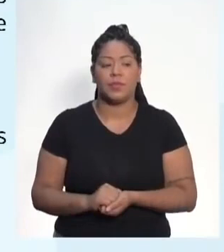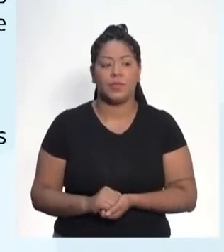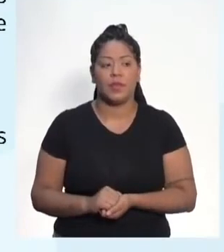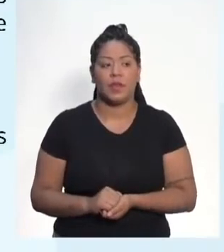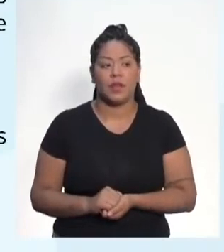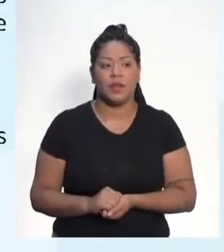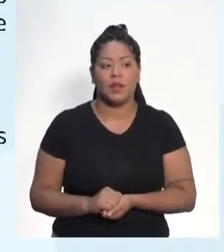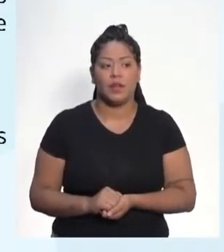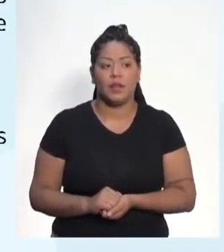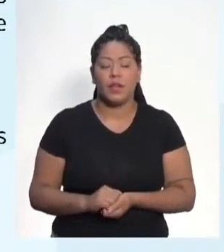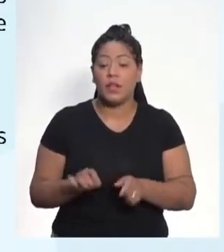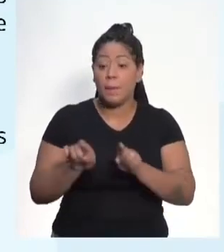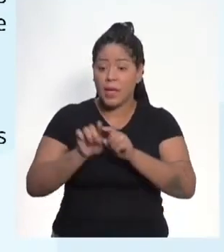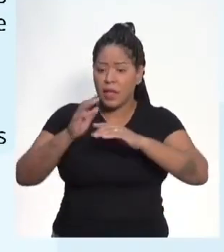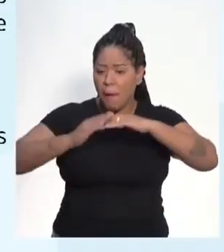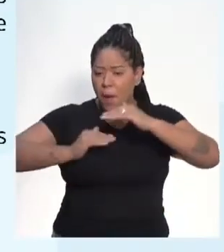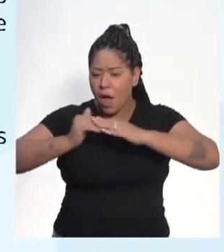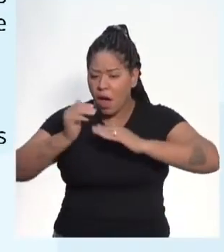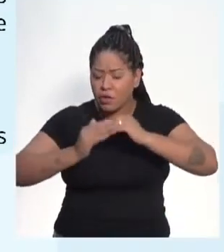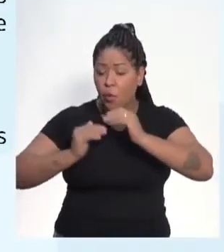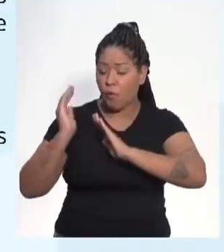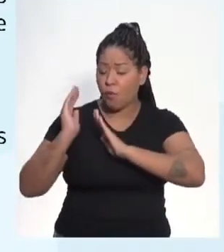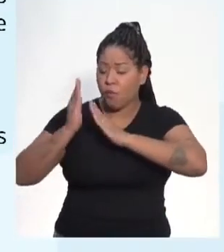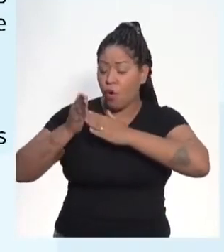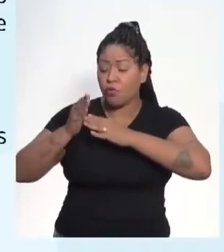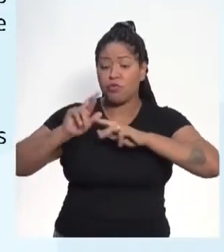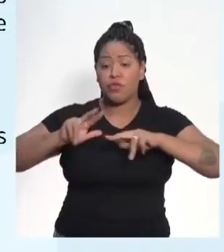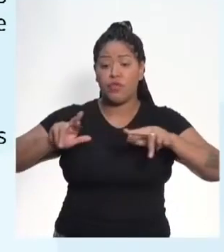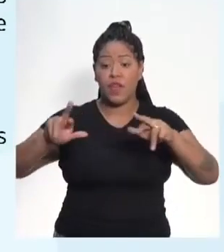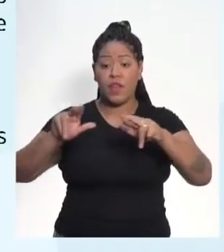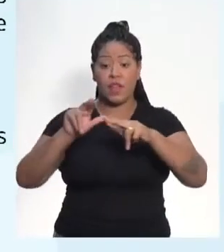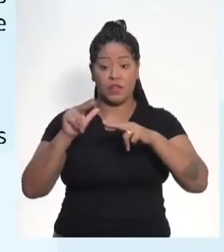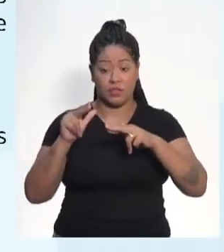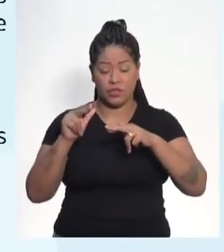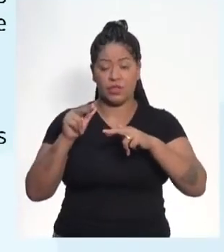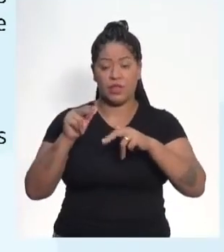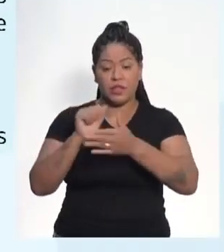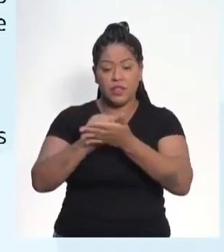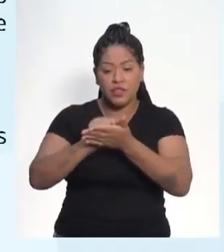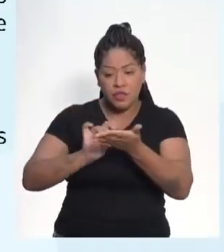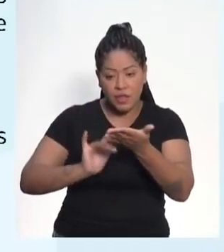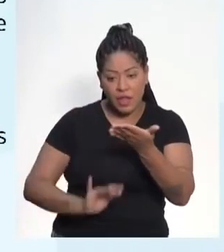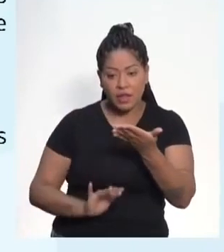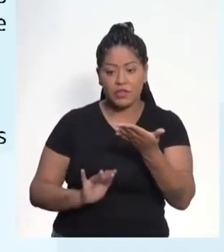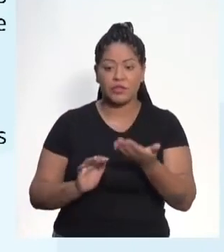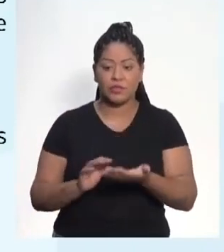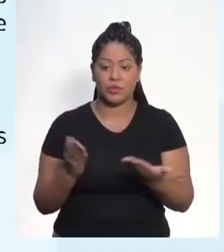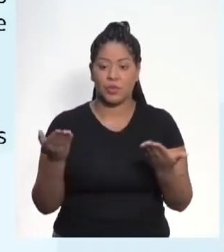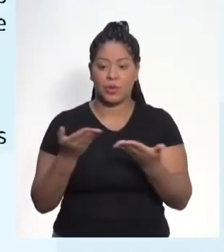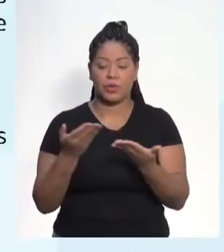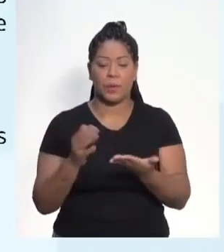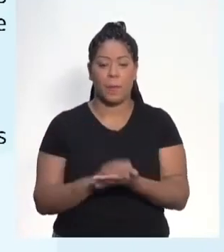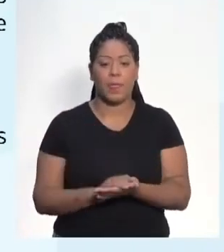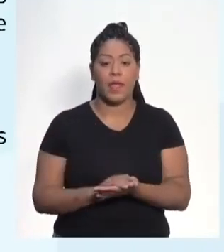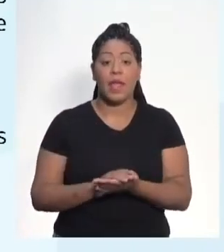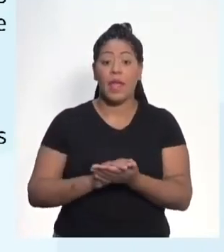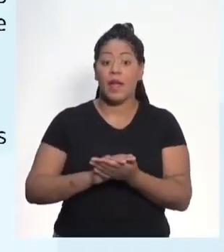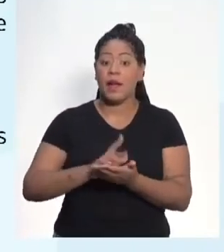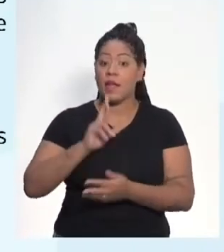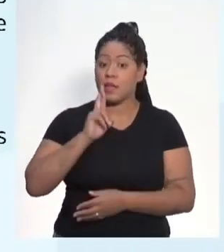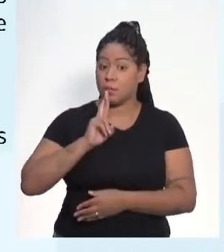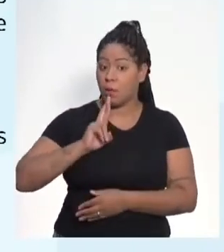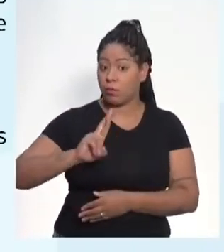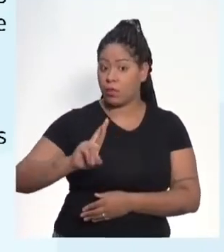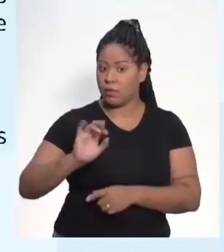tenha a mesma habilidade, mas que tenha um foco um pouco diferente aí nas atividades e a proposta da aula de hoje. Resolver e elaborar